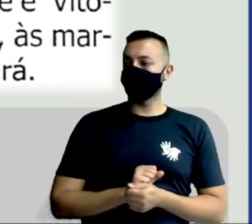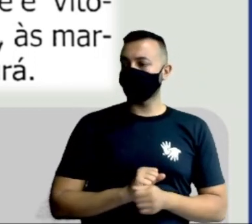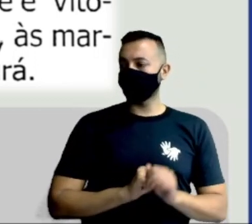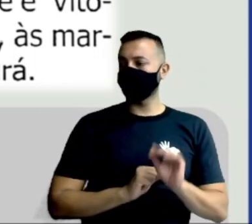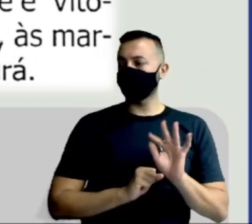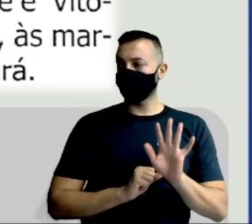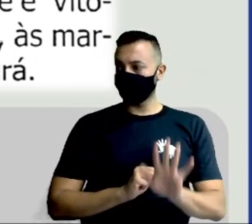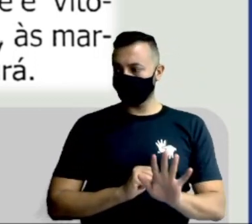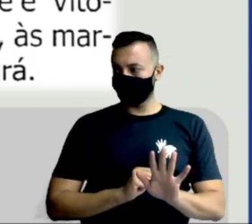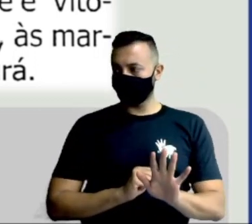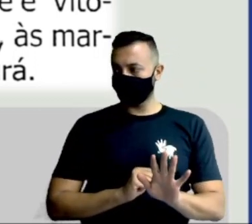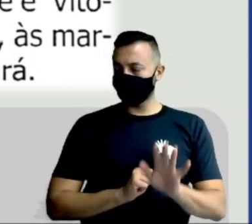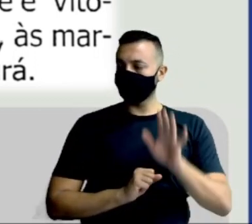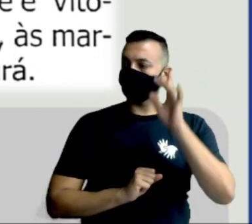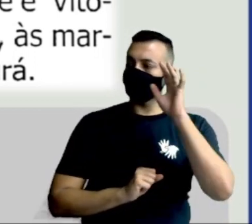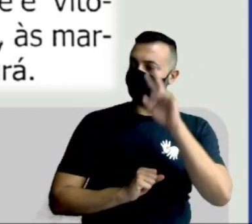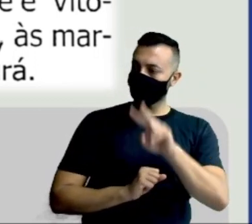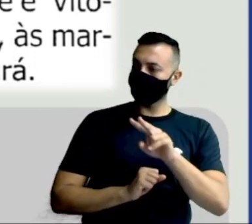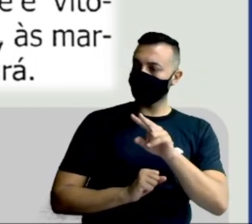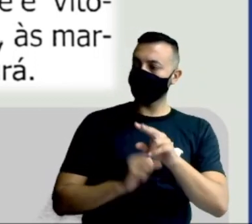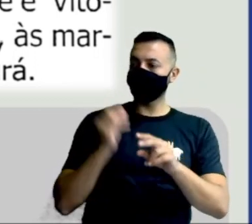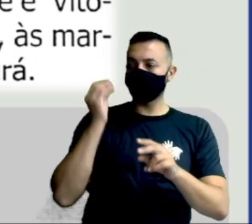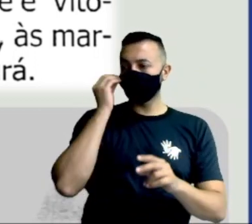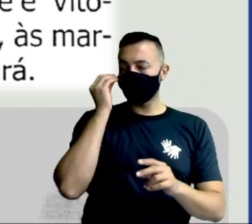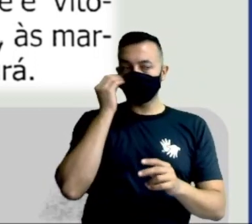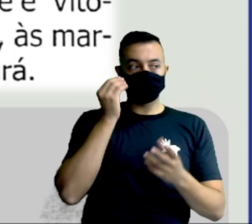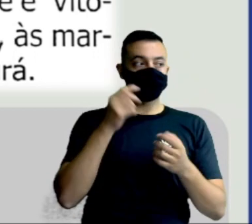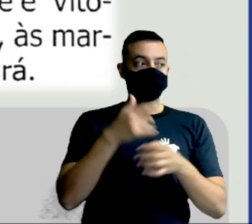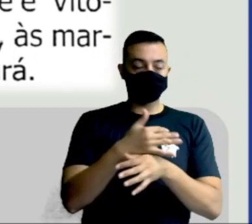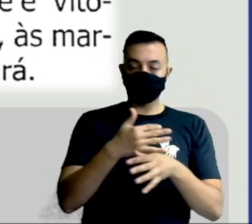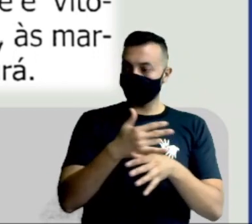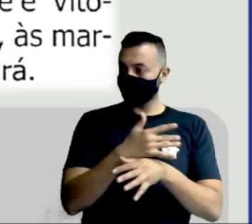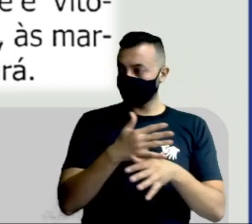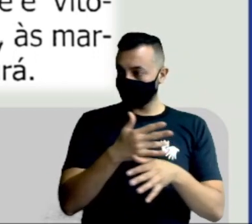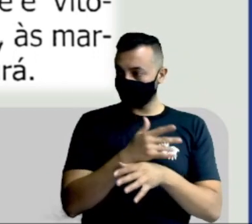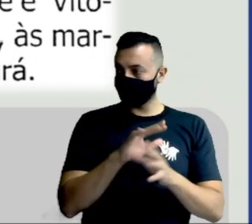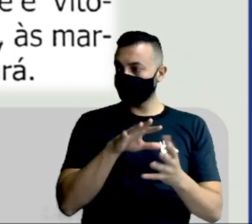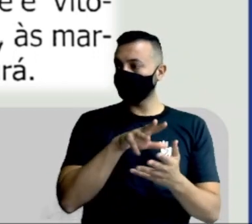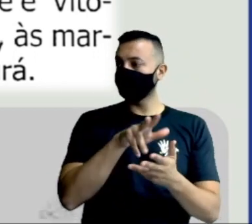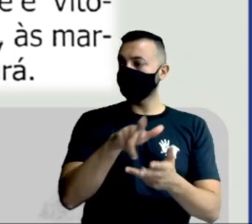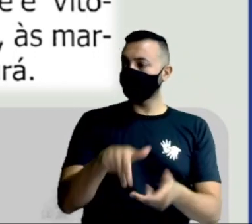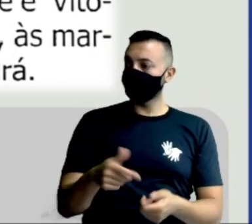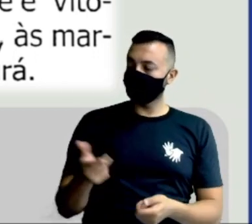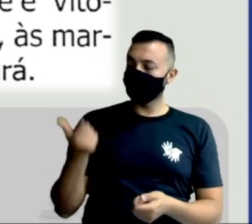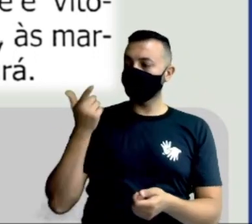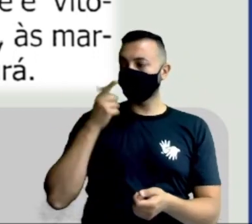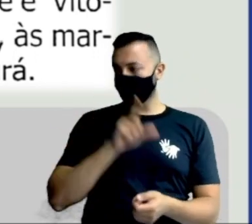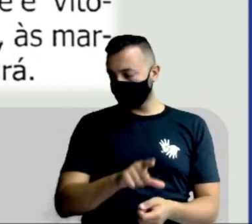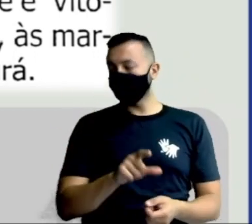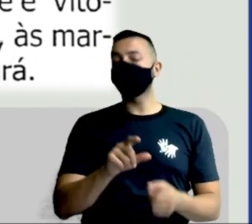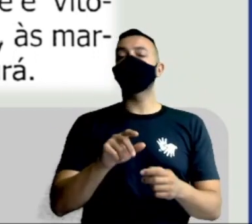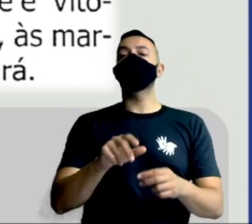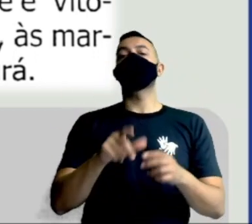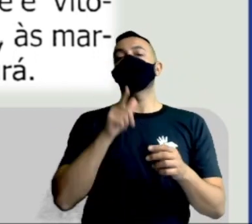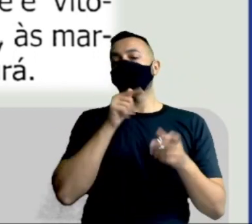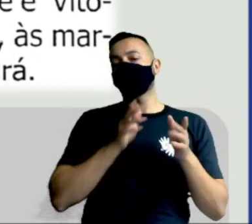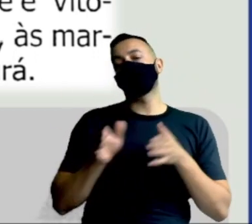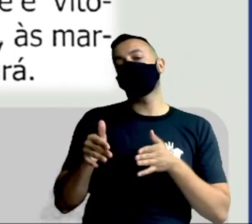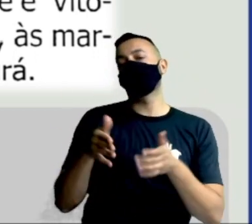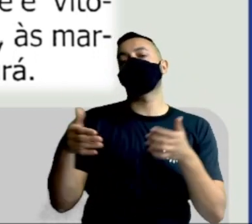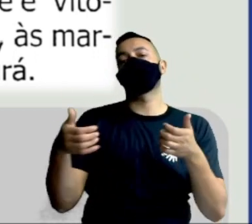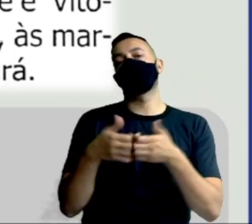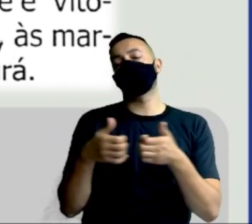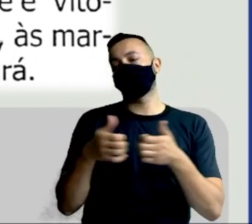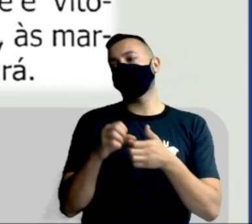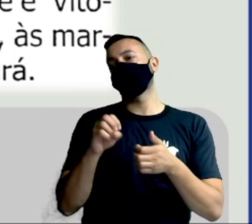Pare, examine e observe que muitas cidades do mundo foram edificadas às margens de rios ou à